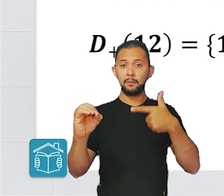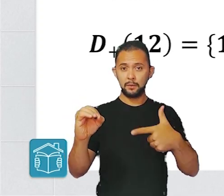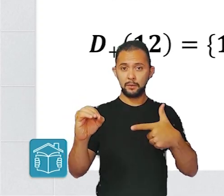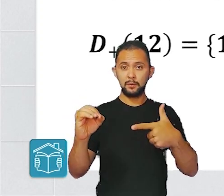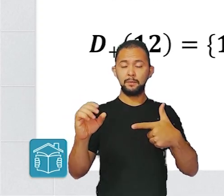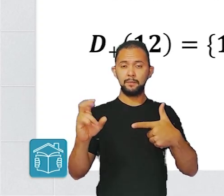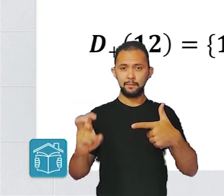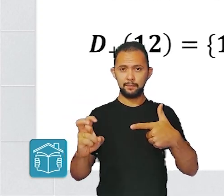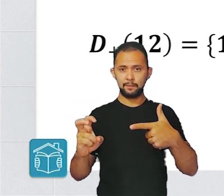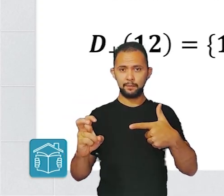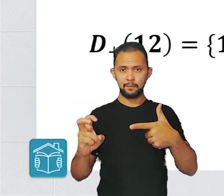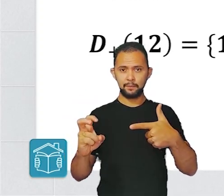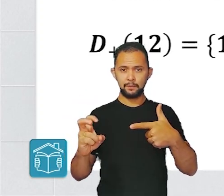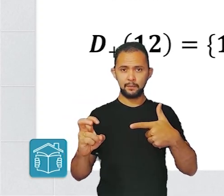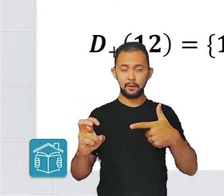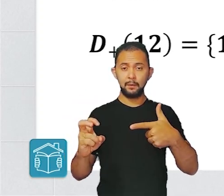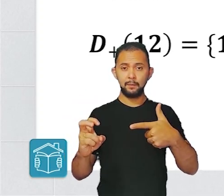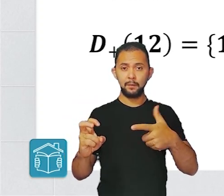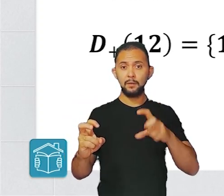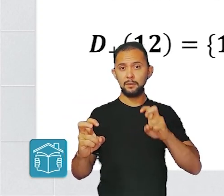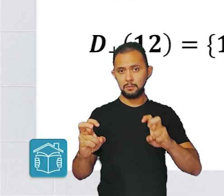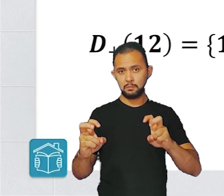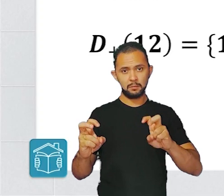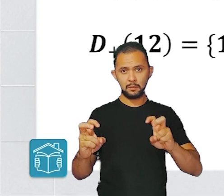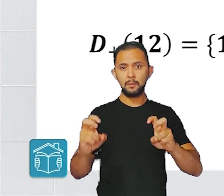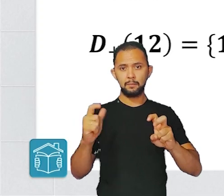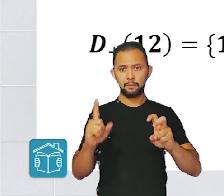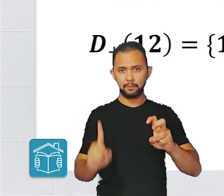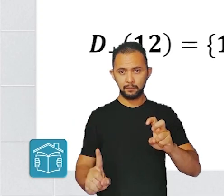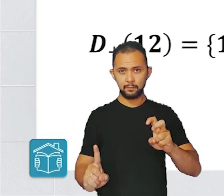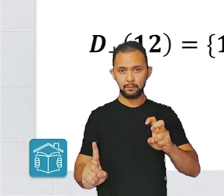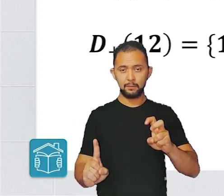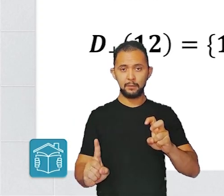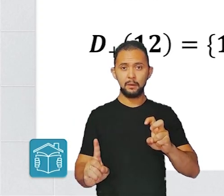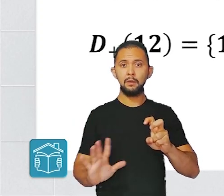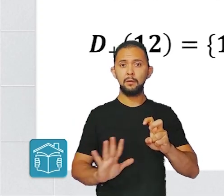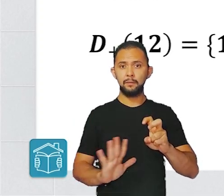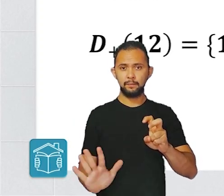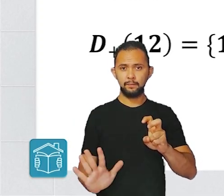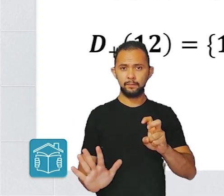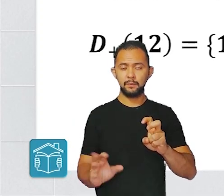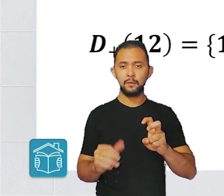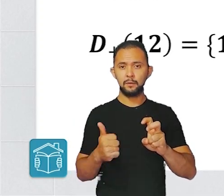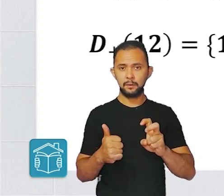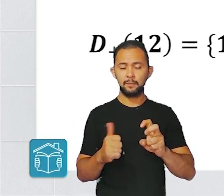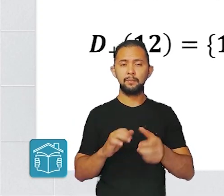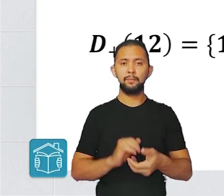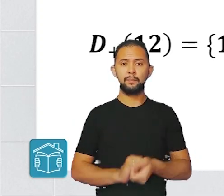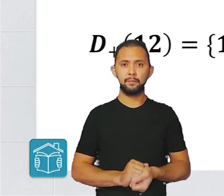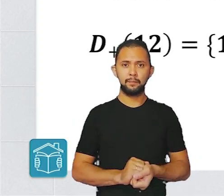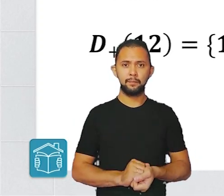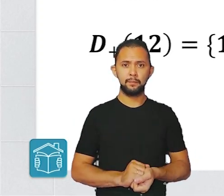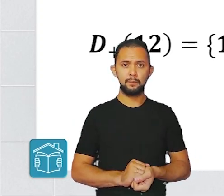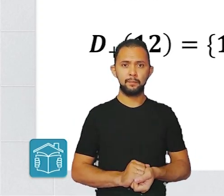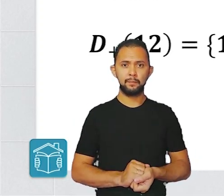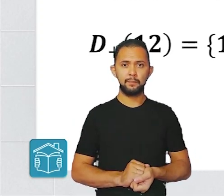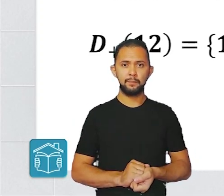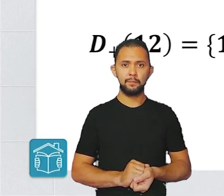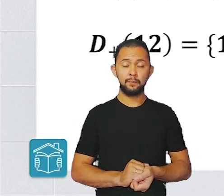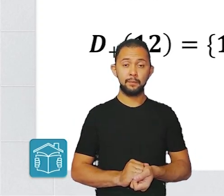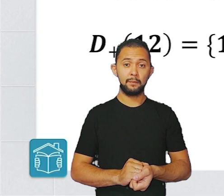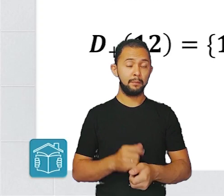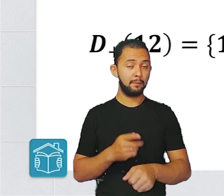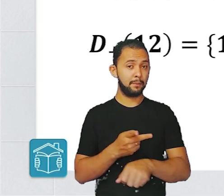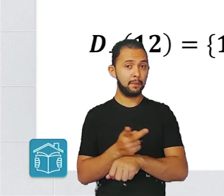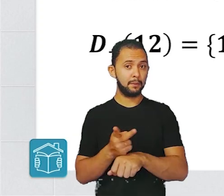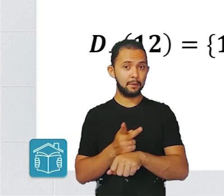dividido por 2 é igual a 5. E o 5 dividido por 5, que é igual a 1. Beleza? Para aí. Se a gente está atrás do